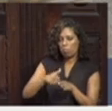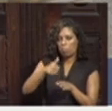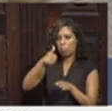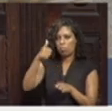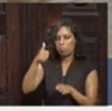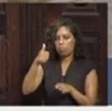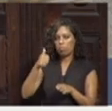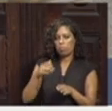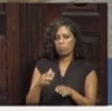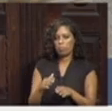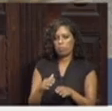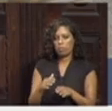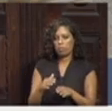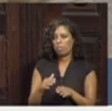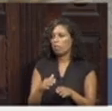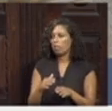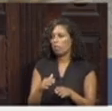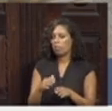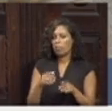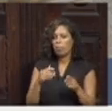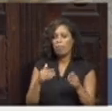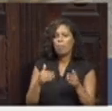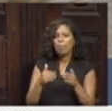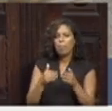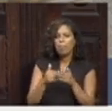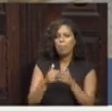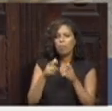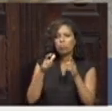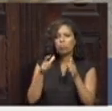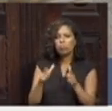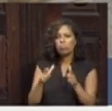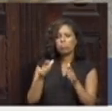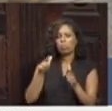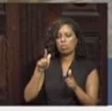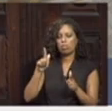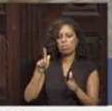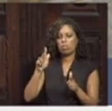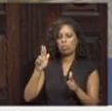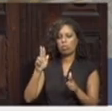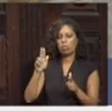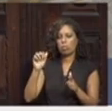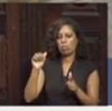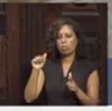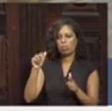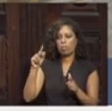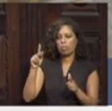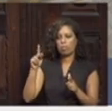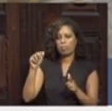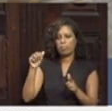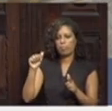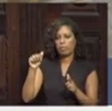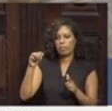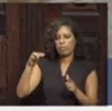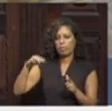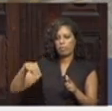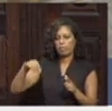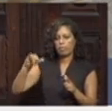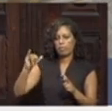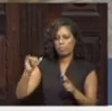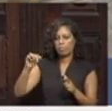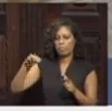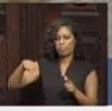de duração, diminui o custo e mais, tira os pneus que estão criando o mosquito da dengue. Ou seja, é uma excelente. Então a